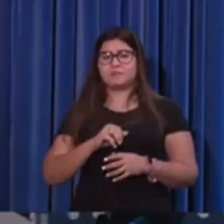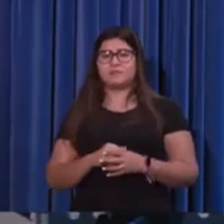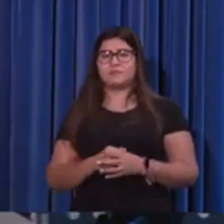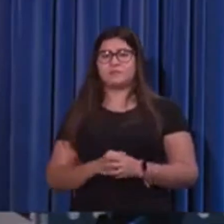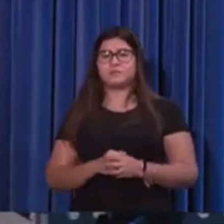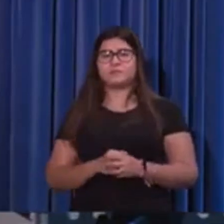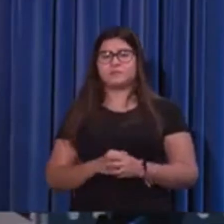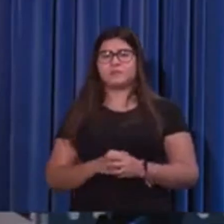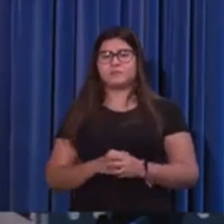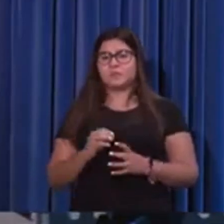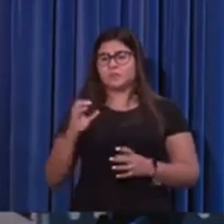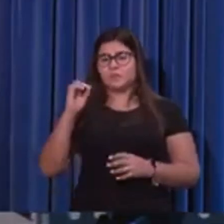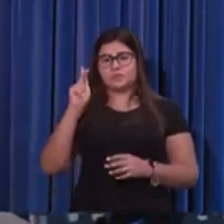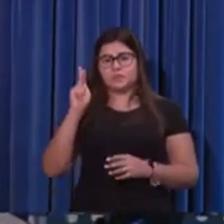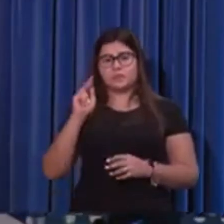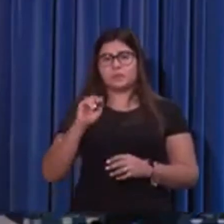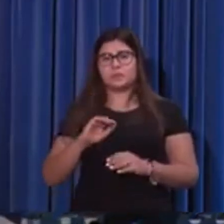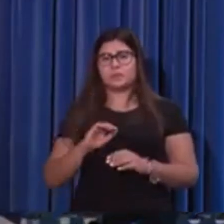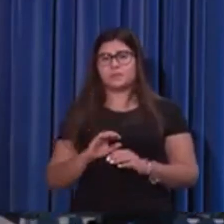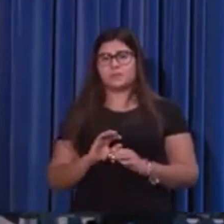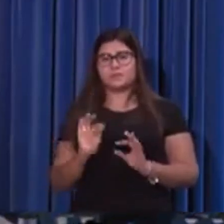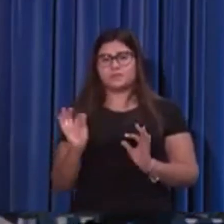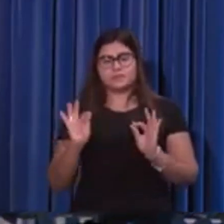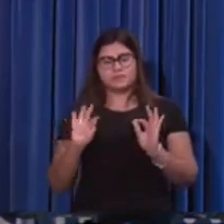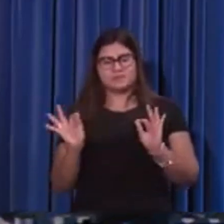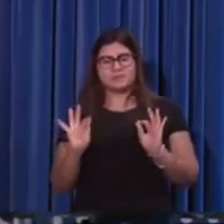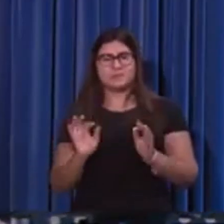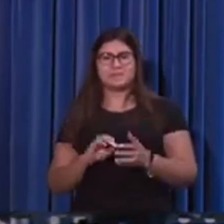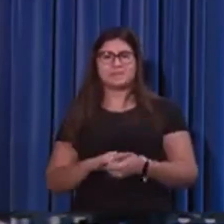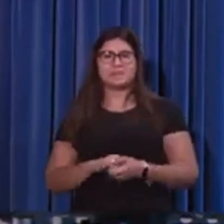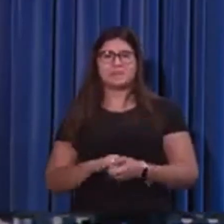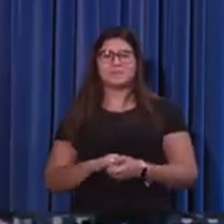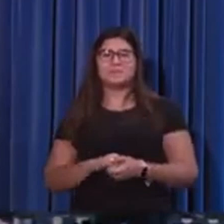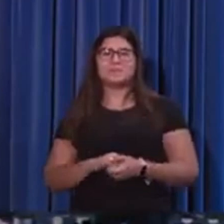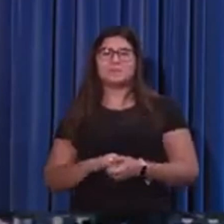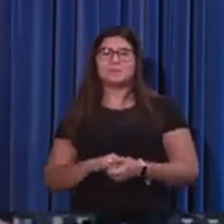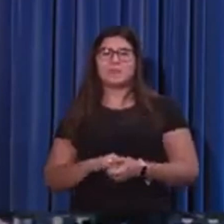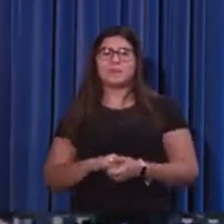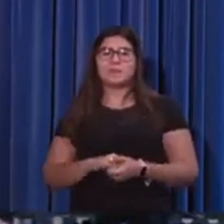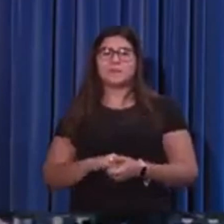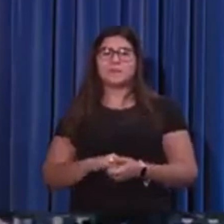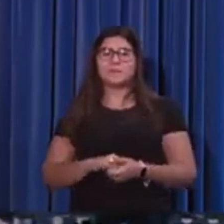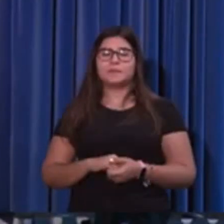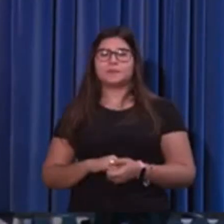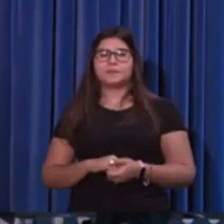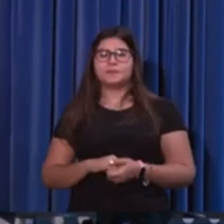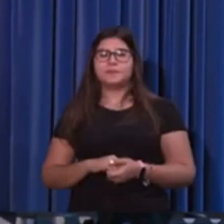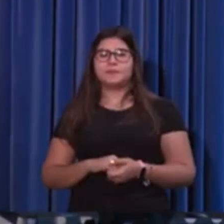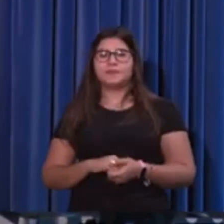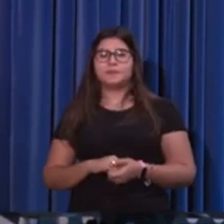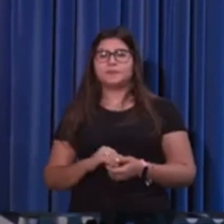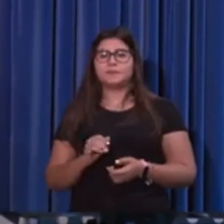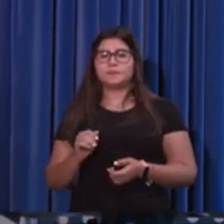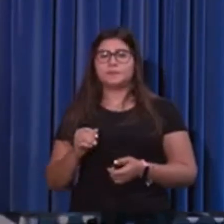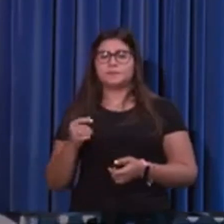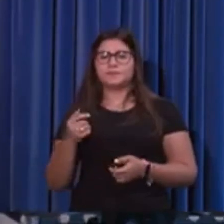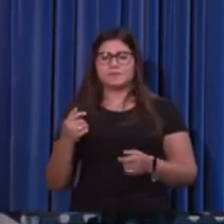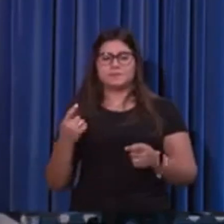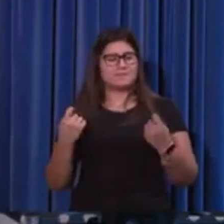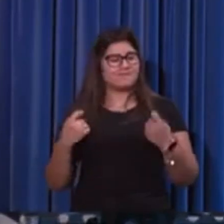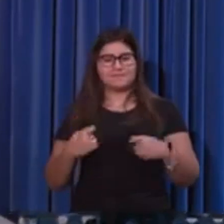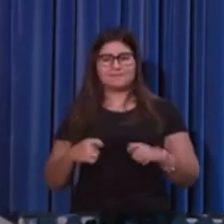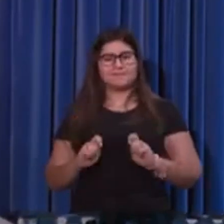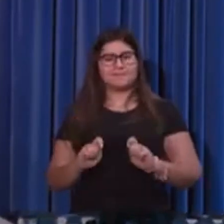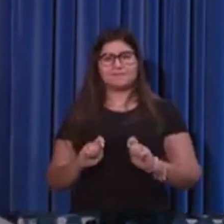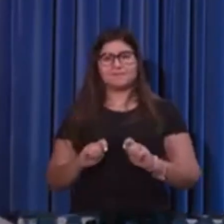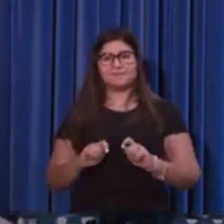ok, você já está inscrito. E algumas pessoas têm perguntado, mas não veio o link para fazer a inscrição. Não é necessário que nós